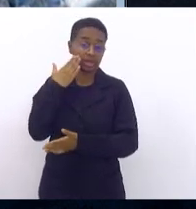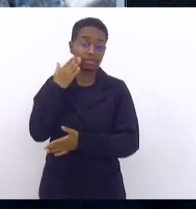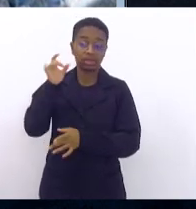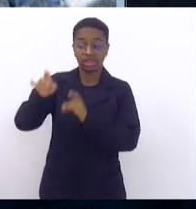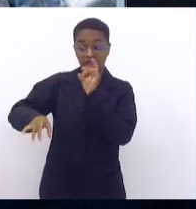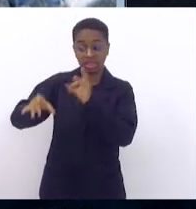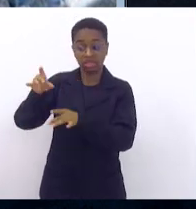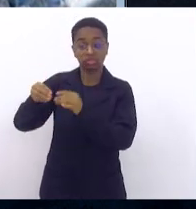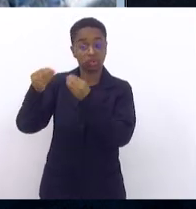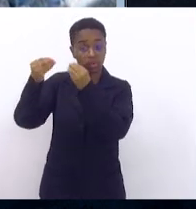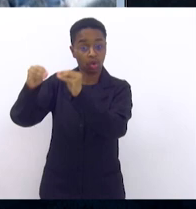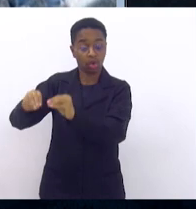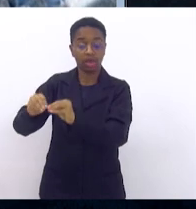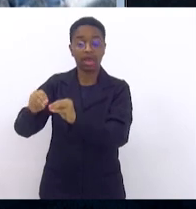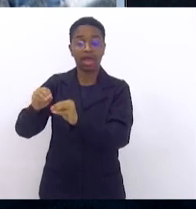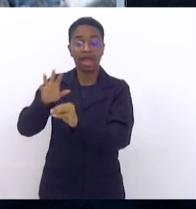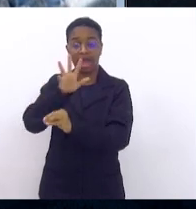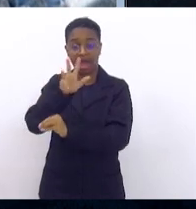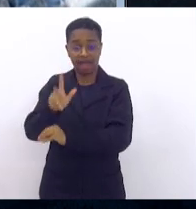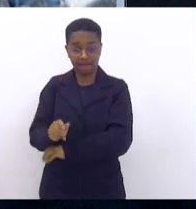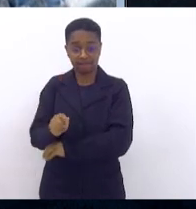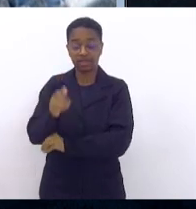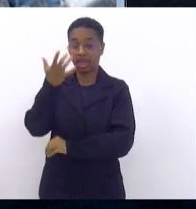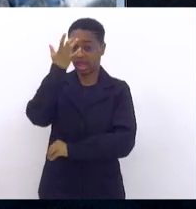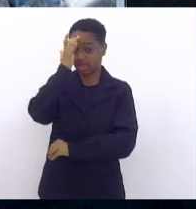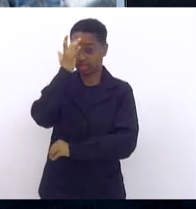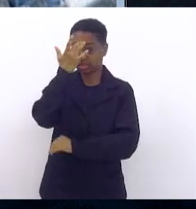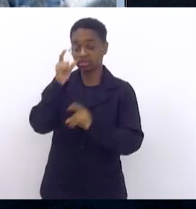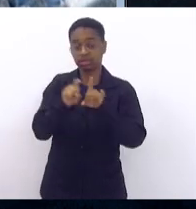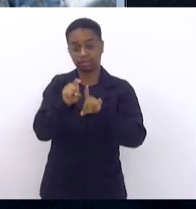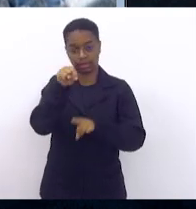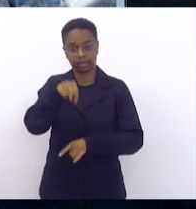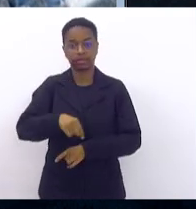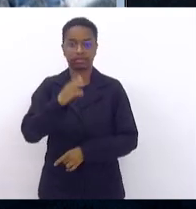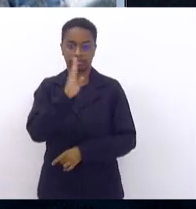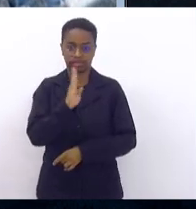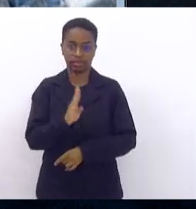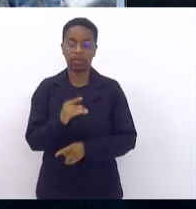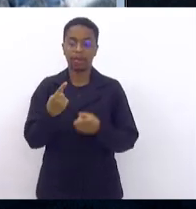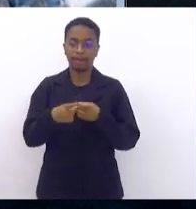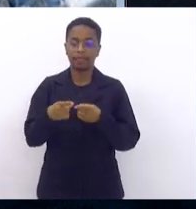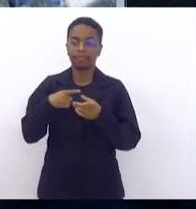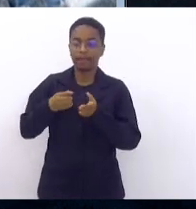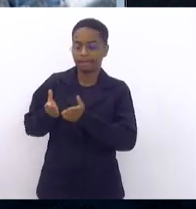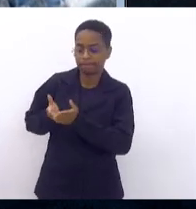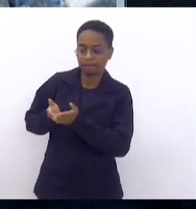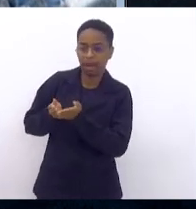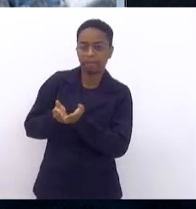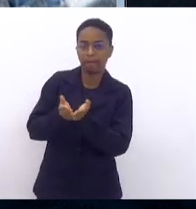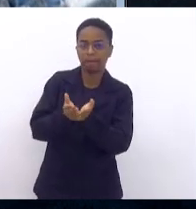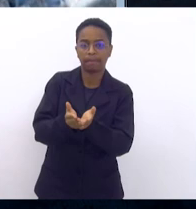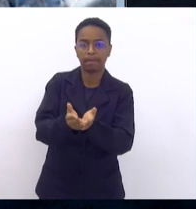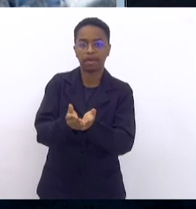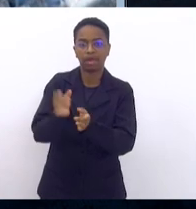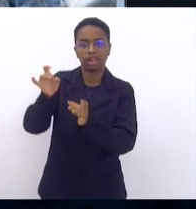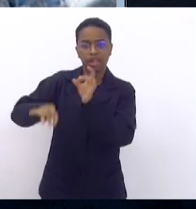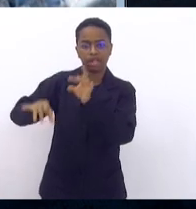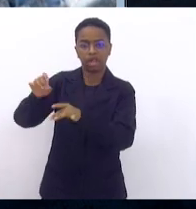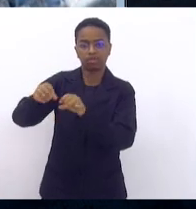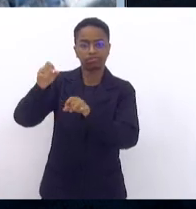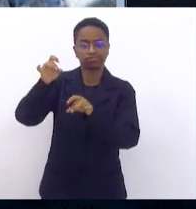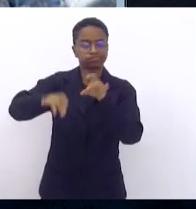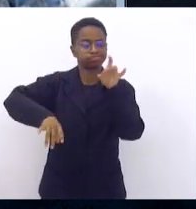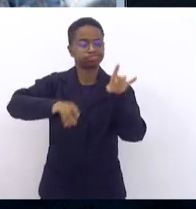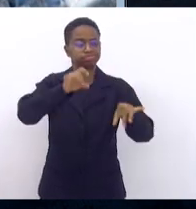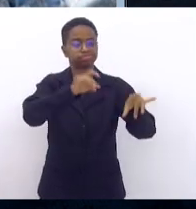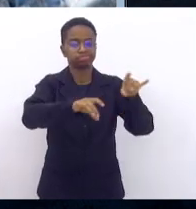uma das para a Índia e mandas para o Brasil né as balsas saem os navios saem com os seus resíduos Então